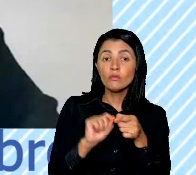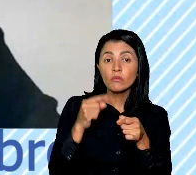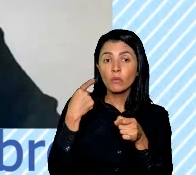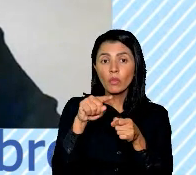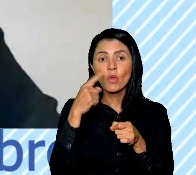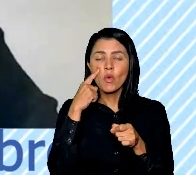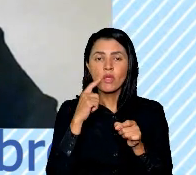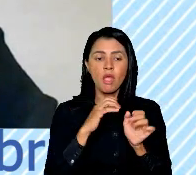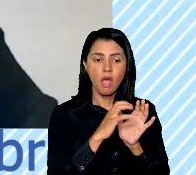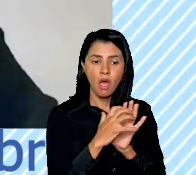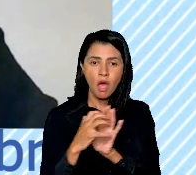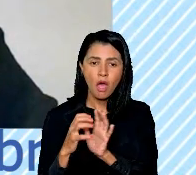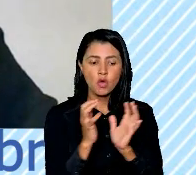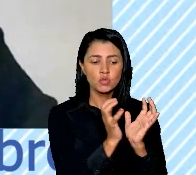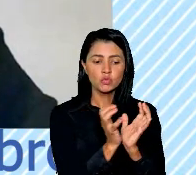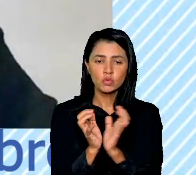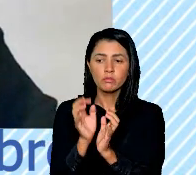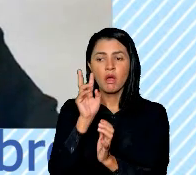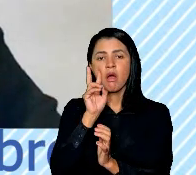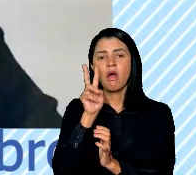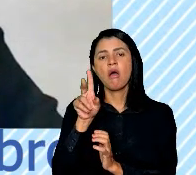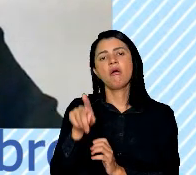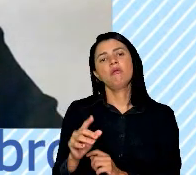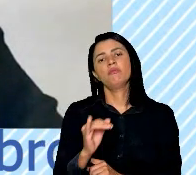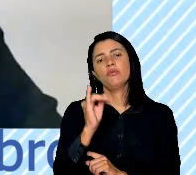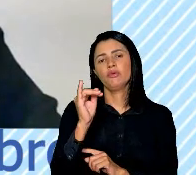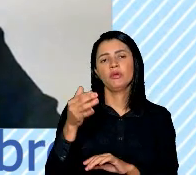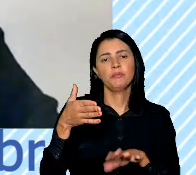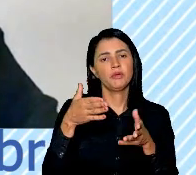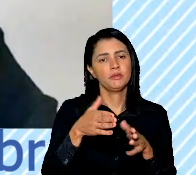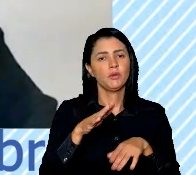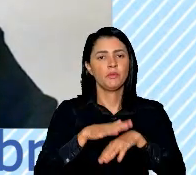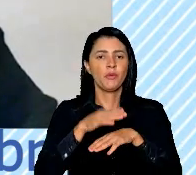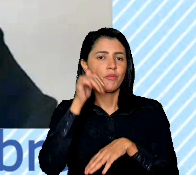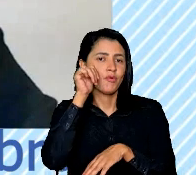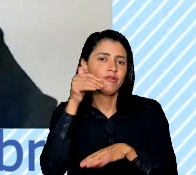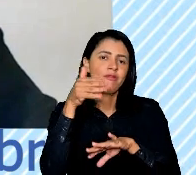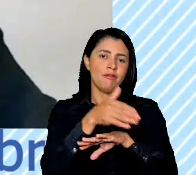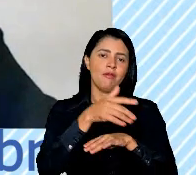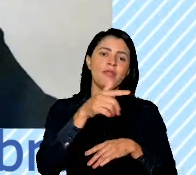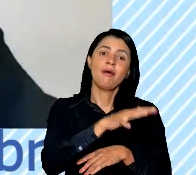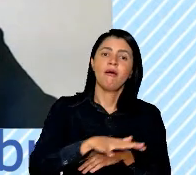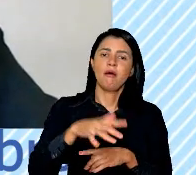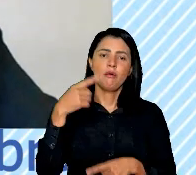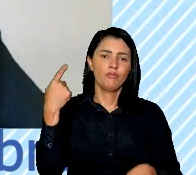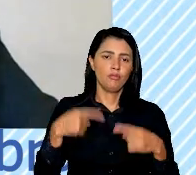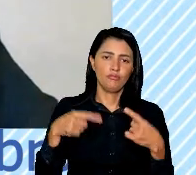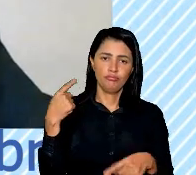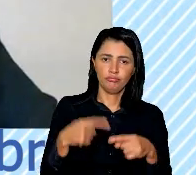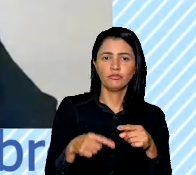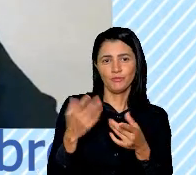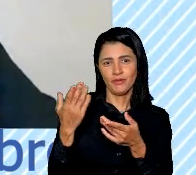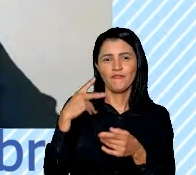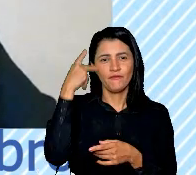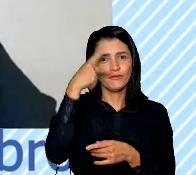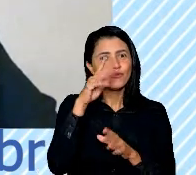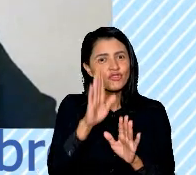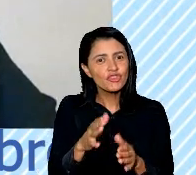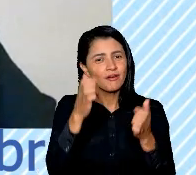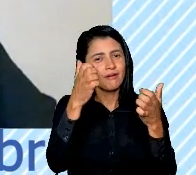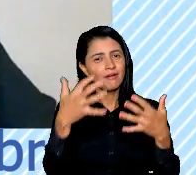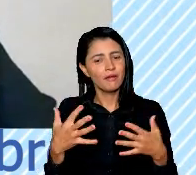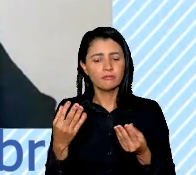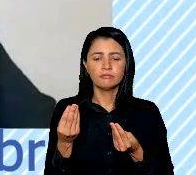se deem conta da relevância da participação feminina na política, como foi muito bem apontado pela vereadora, oferecendo a